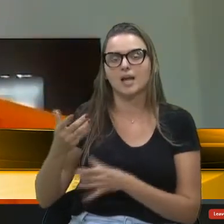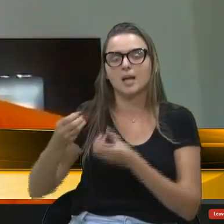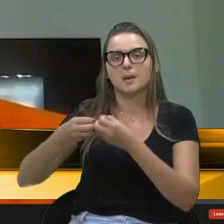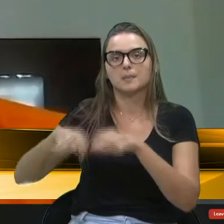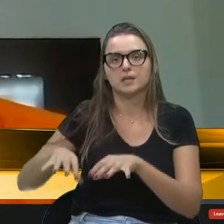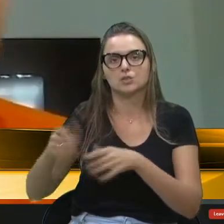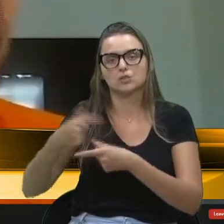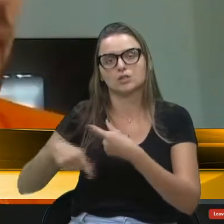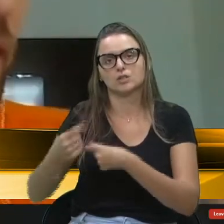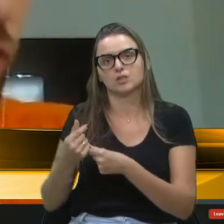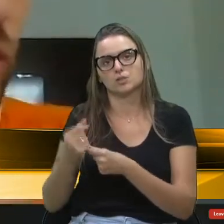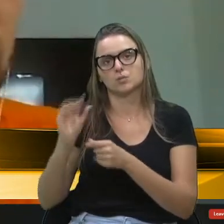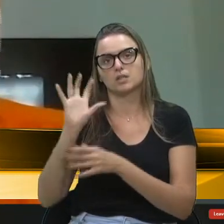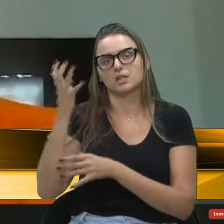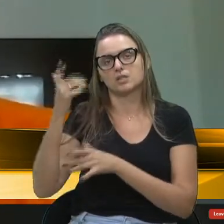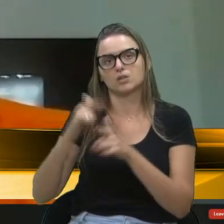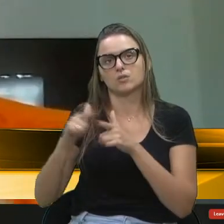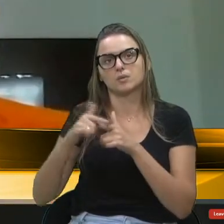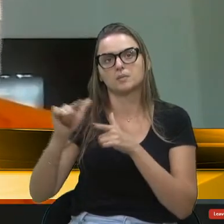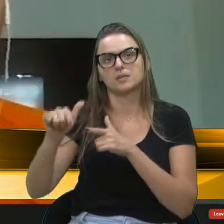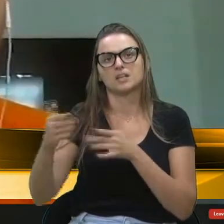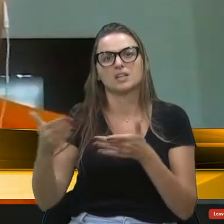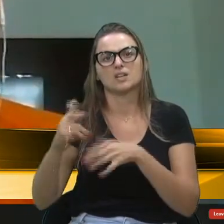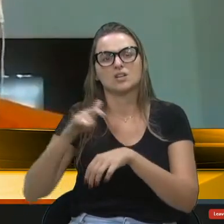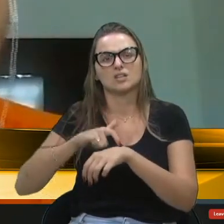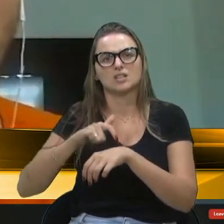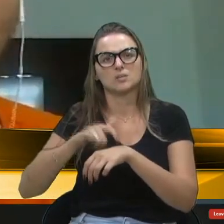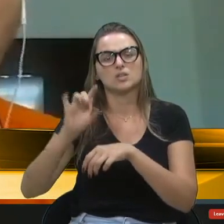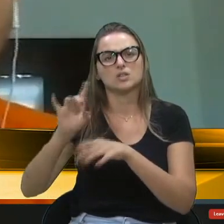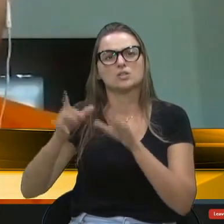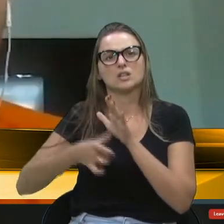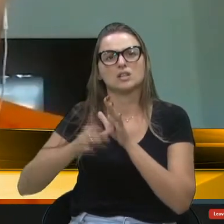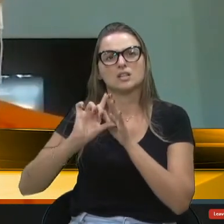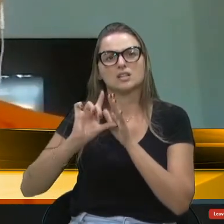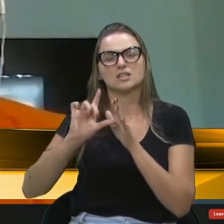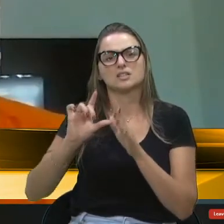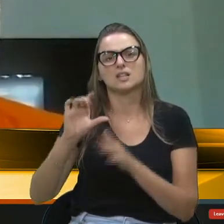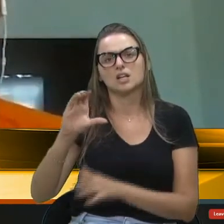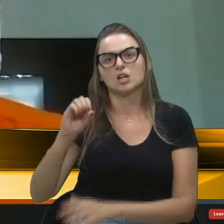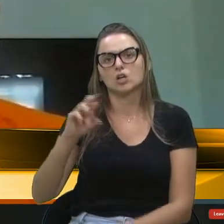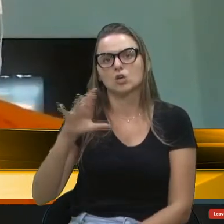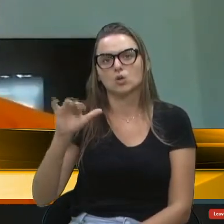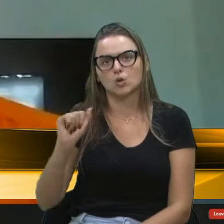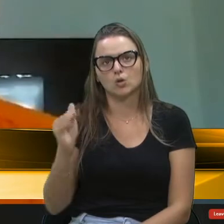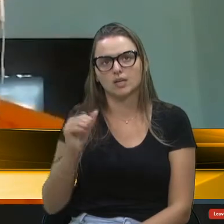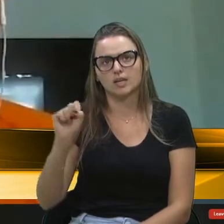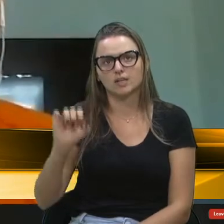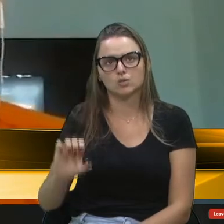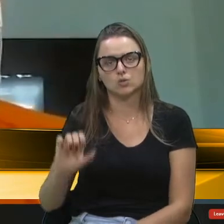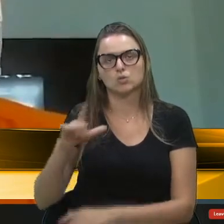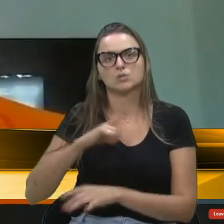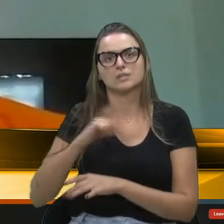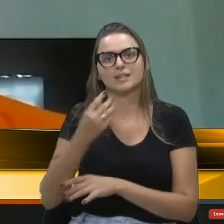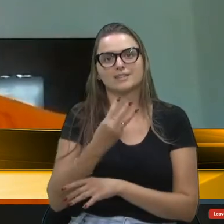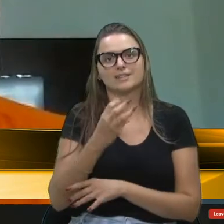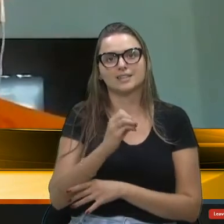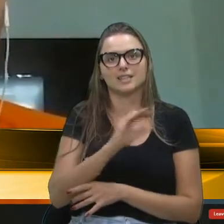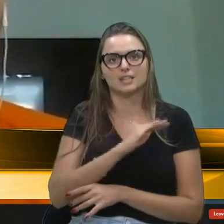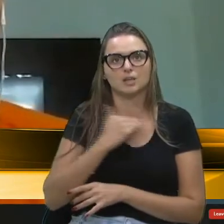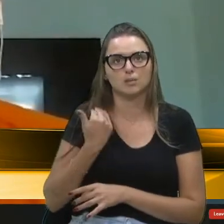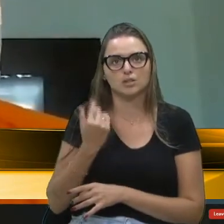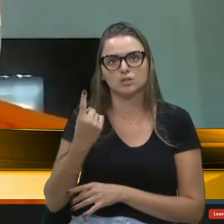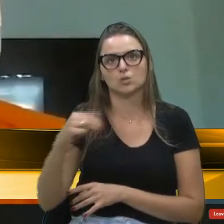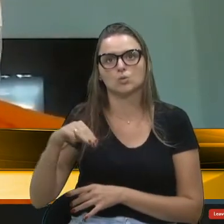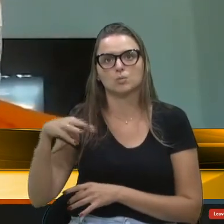vai resolver o problema. Eu vou conceder os apartes, só queria lembrar antes que a Coreia do Sul tem 30 mortes por milhão e lá não